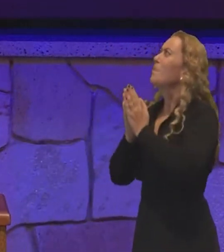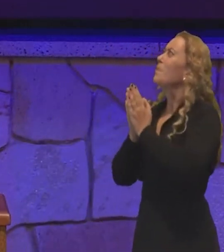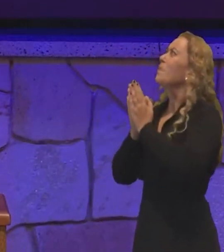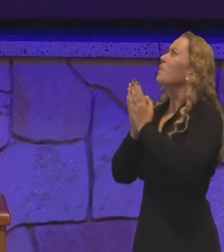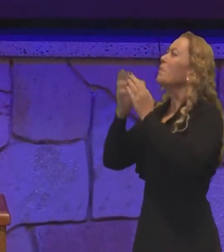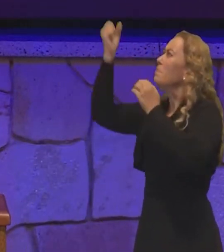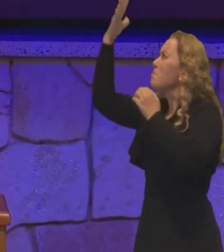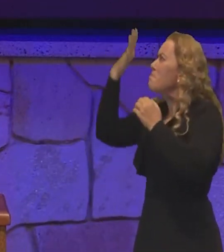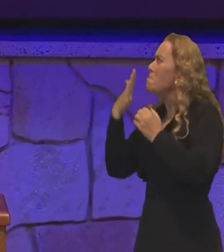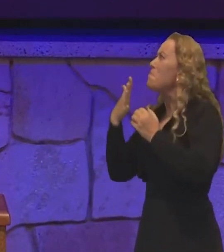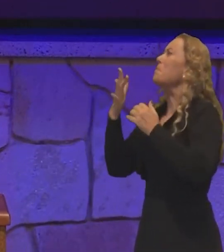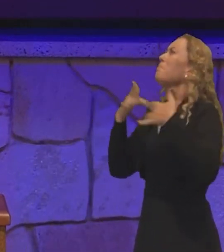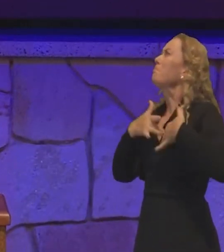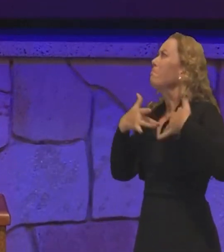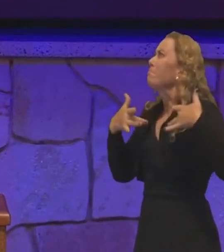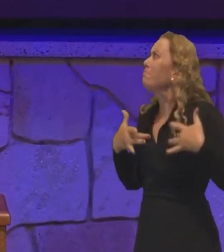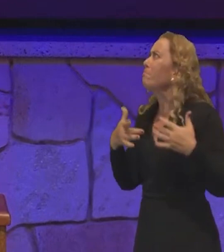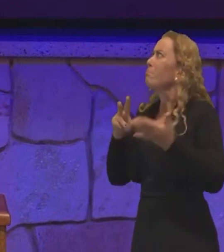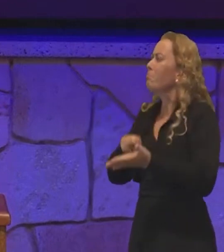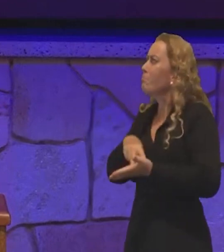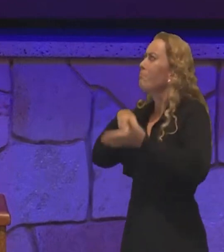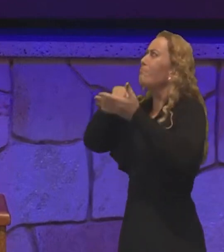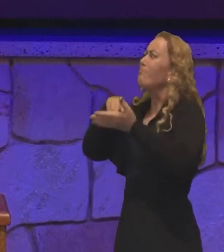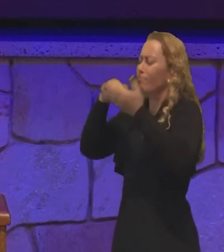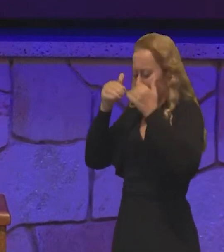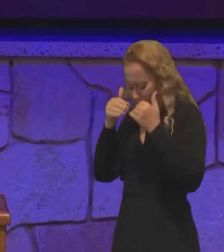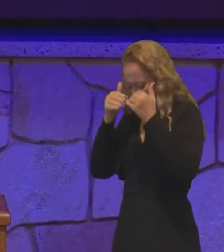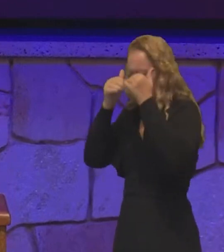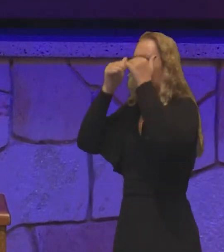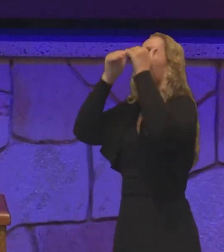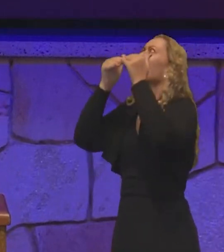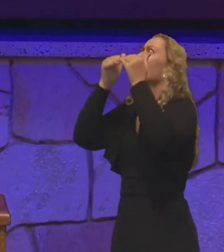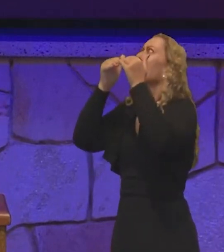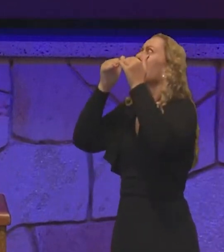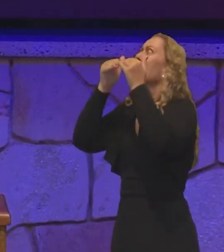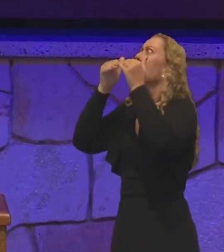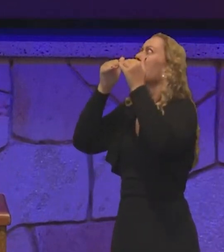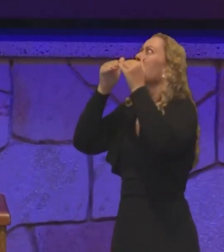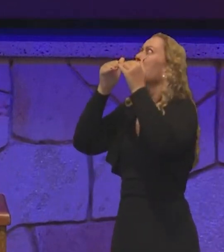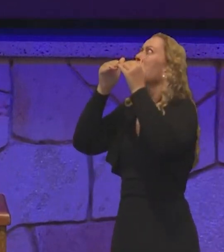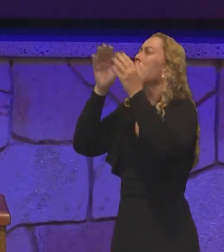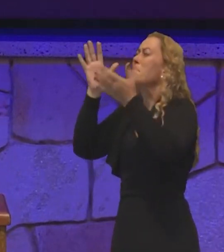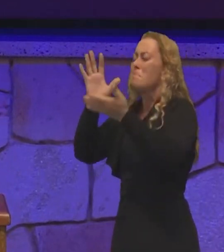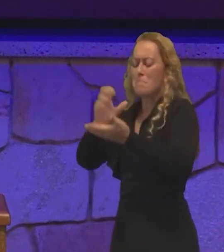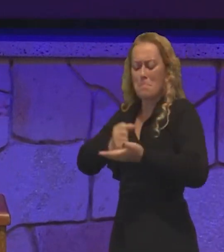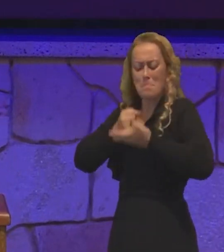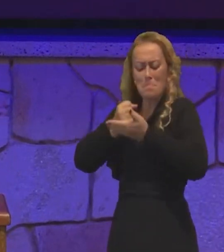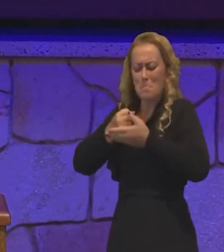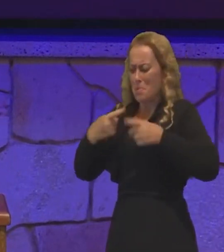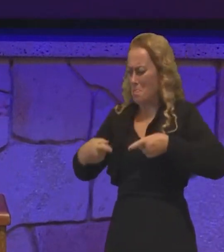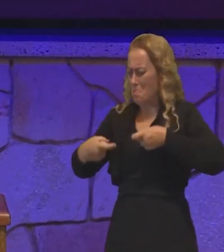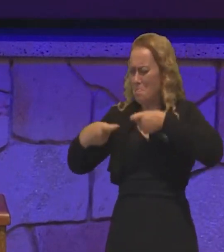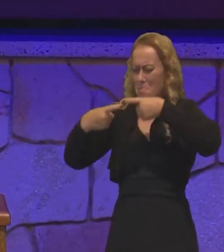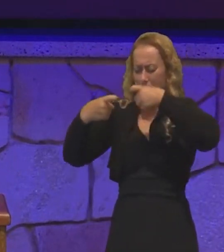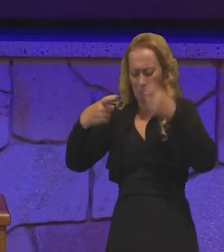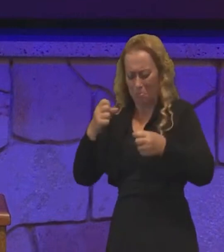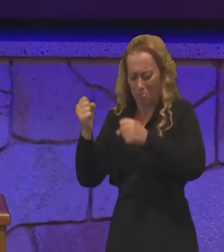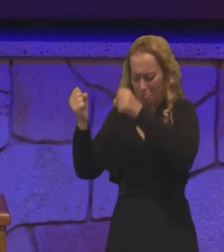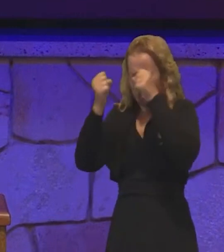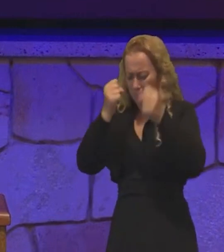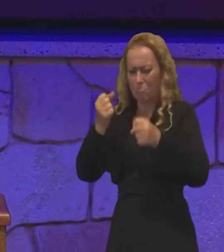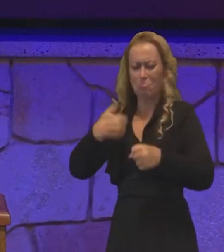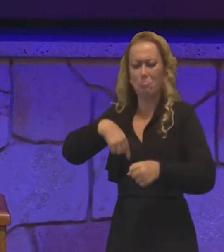graça e misericórdia para levantá-lo, para tirá-lo da mão do inimigo, porque o inimigo não terá poder sobre a sua vida.